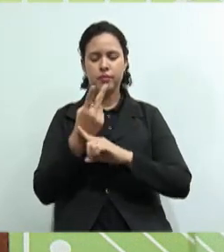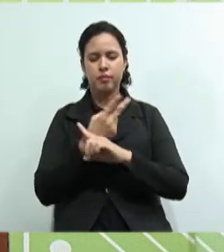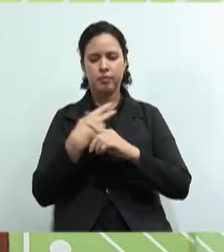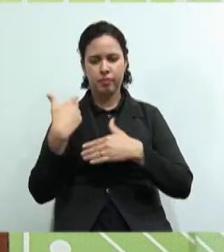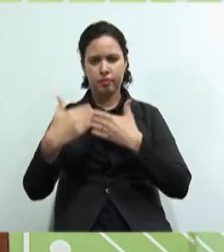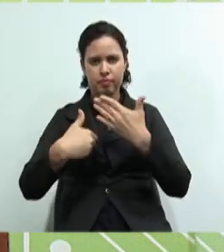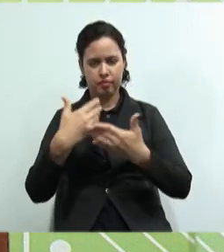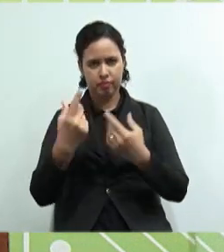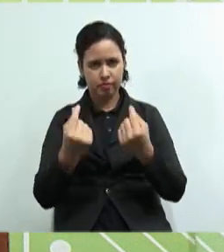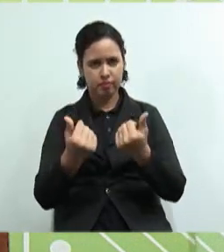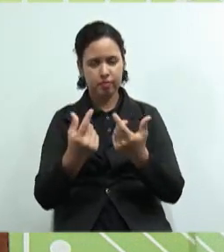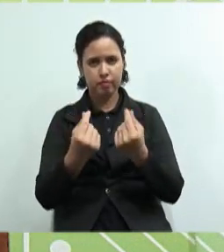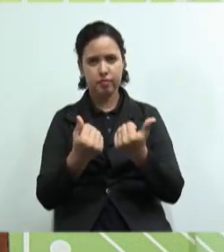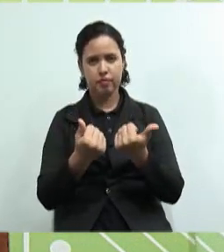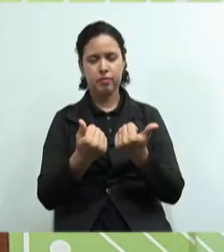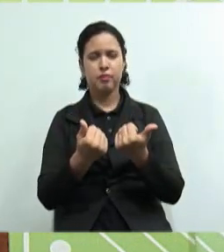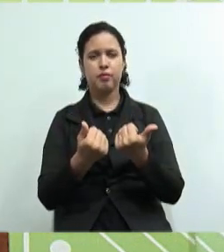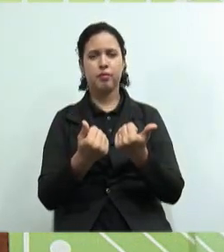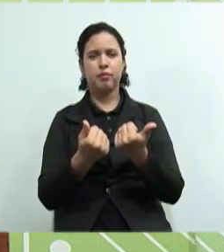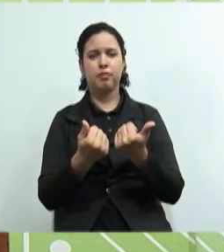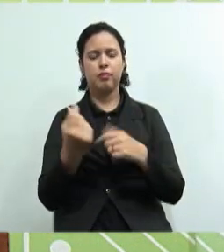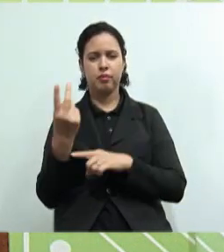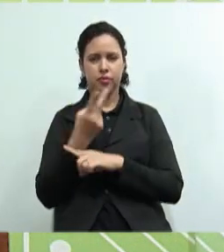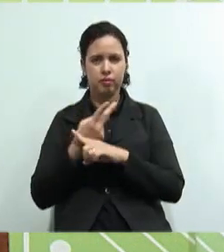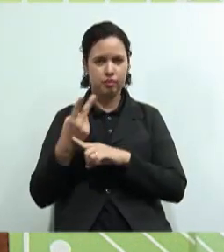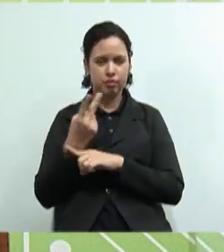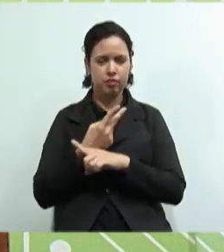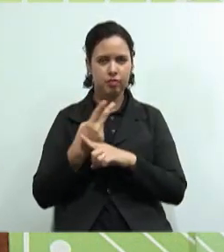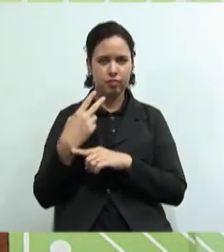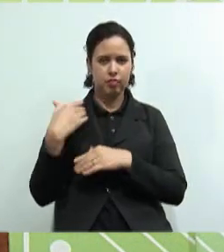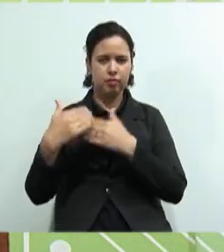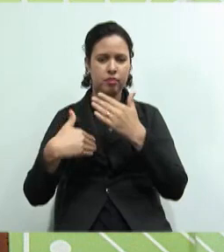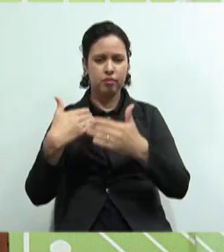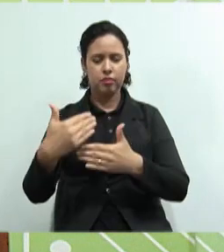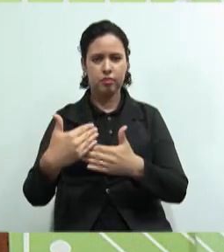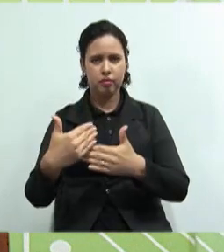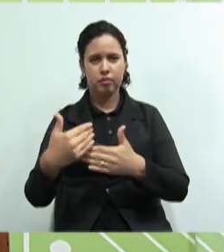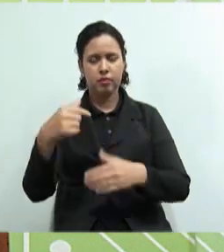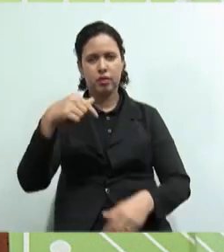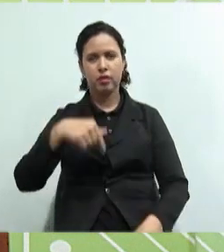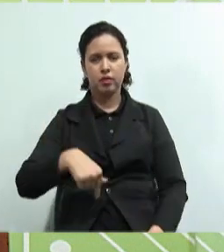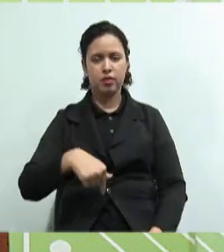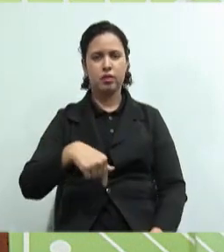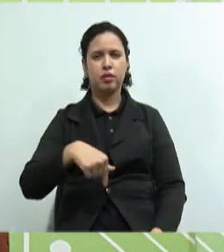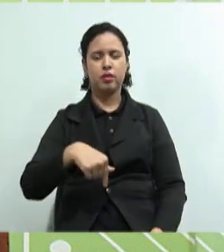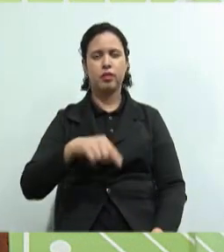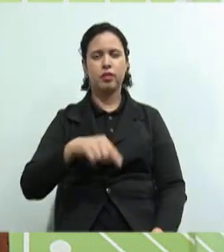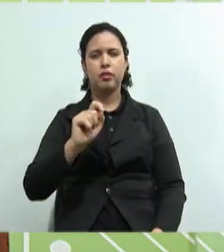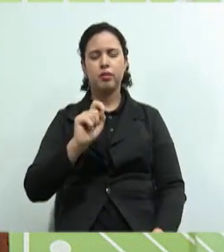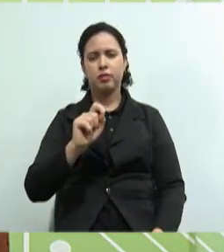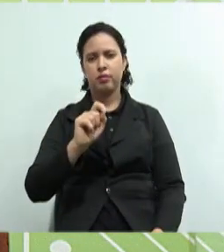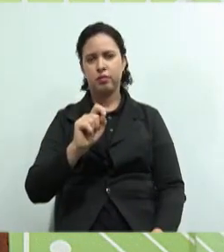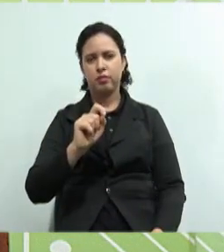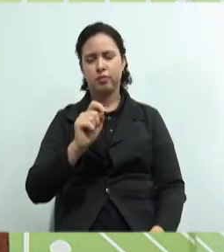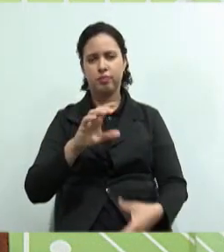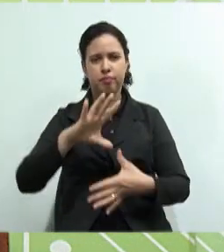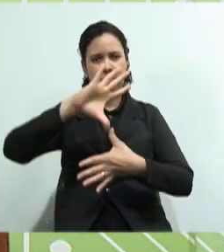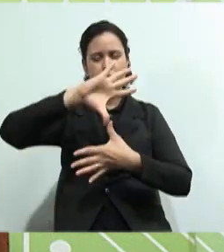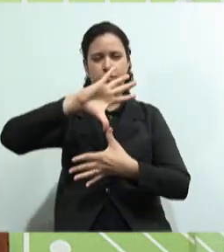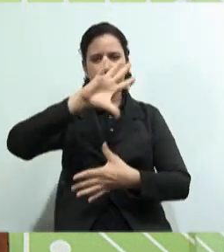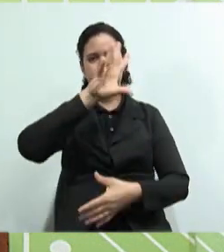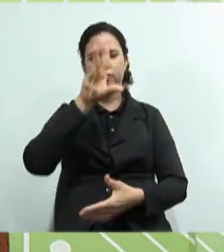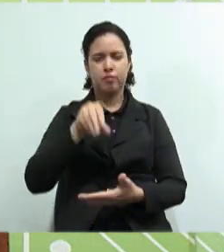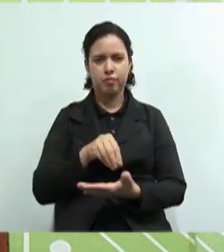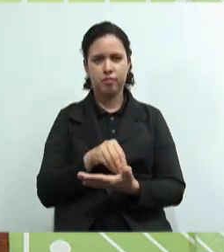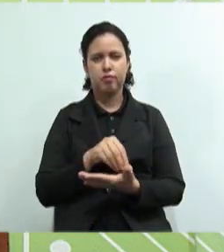entre a situação econômica da sua população. Não é o caso do Brasil. Aqui na América Latina nós somos um dos exemplos de países com